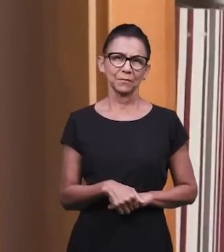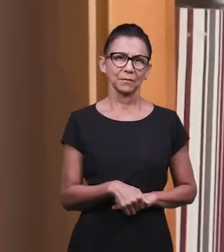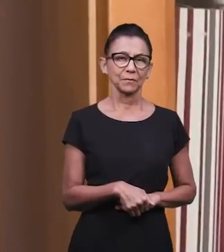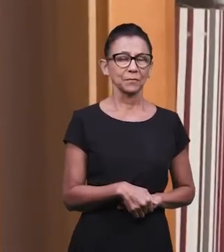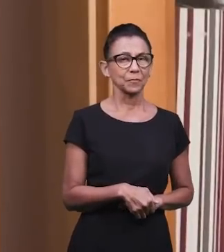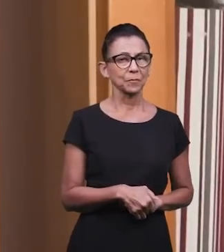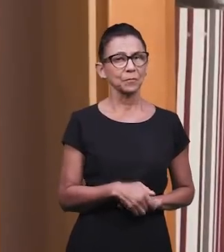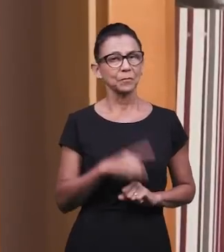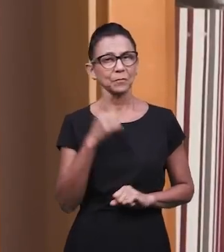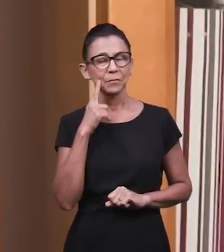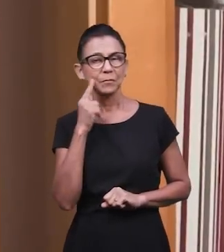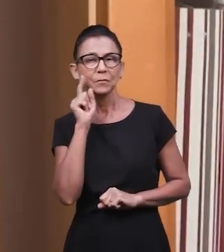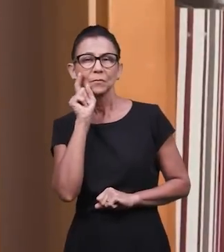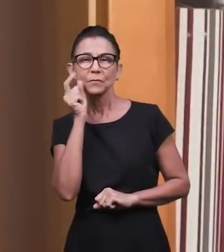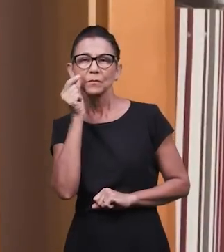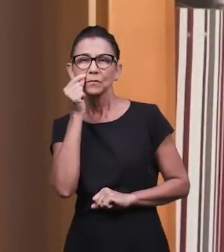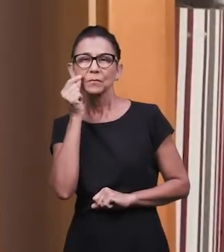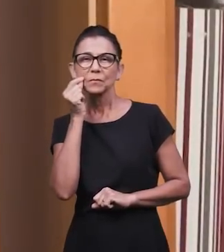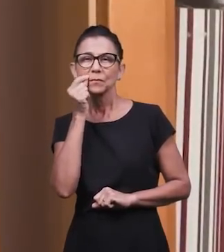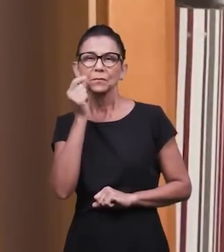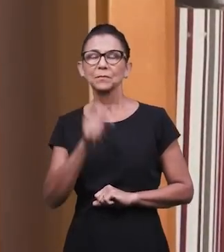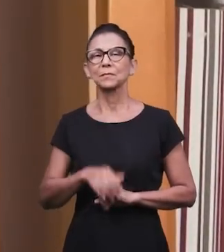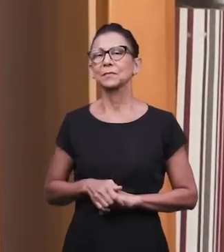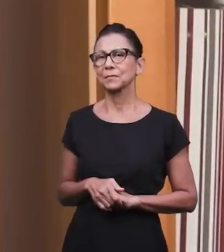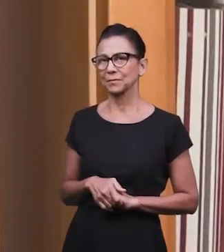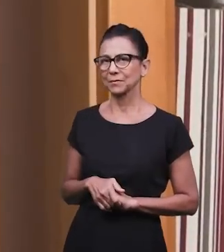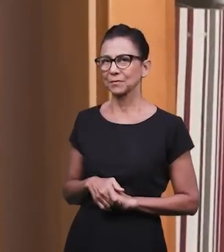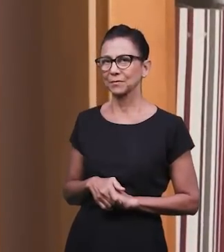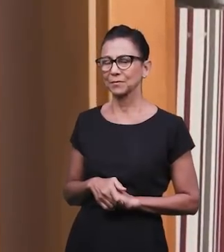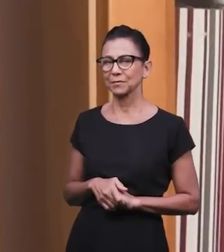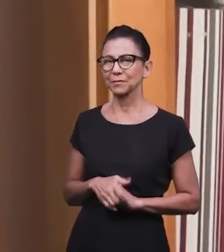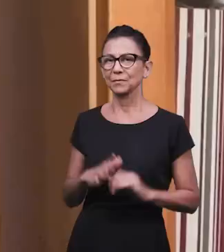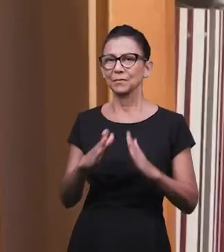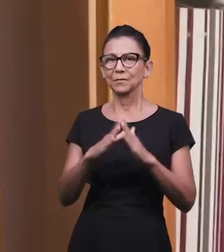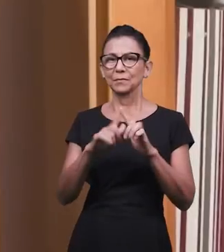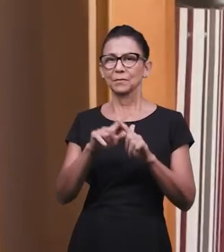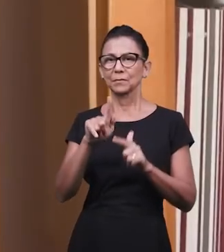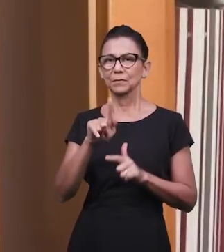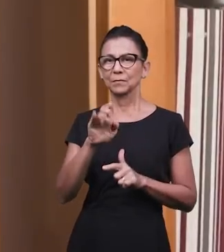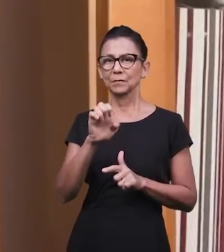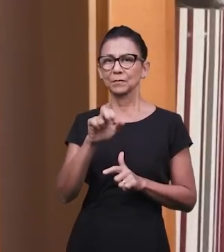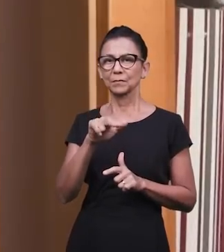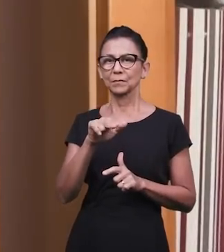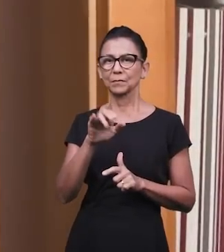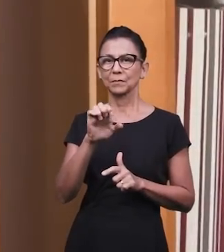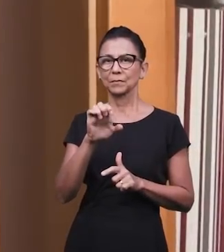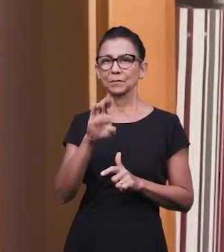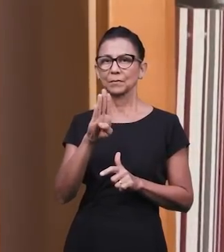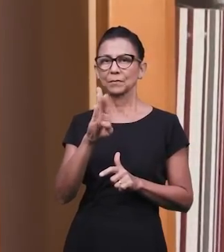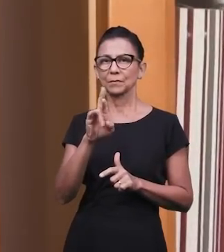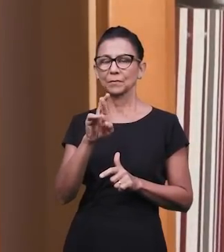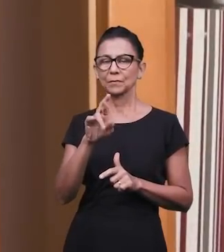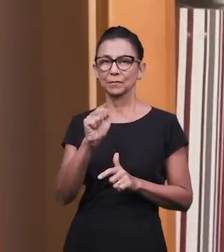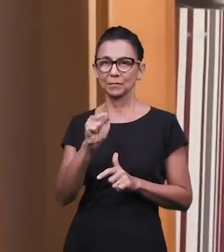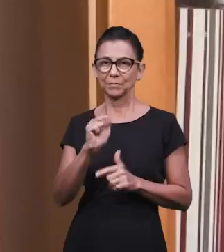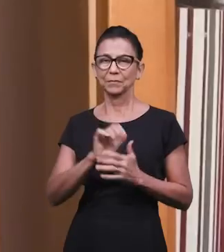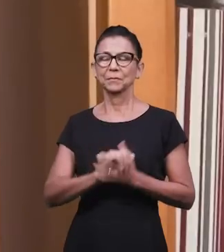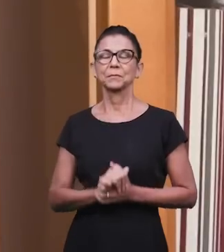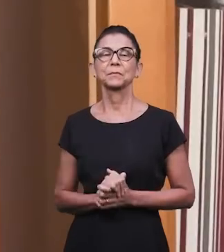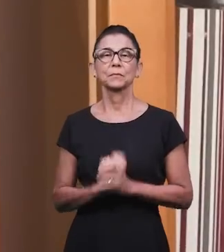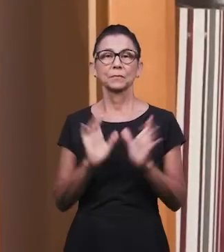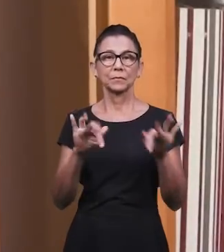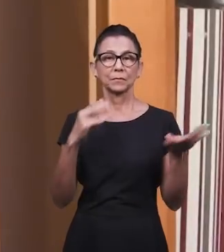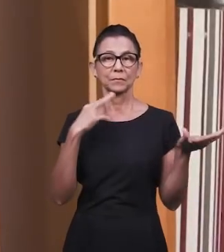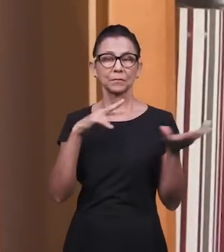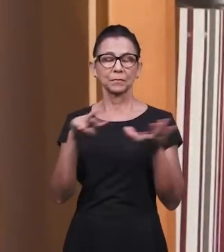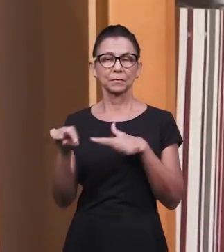Agora partimos para a Suíça, especificamente na igreja de Genebra, sob o ministério do pastor Melky Coelho, onde neste final de